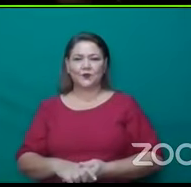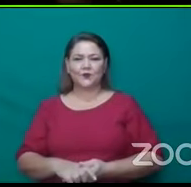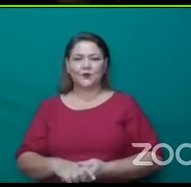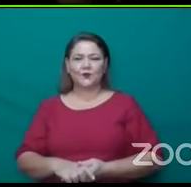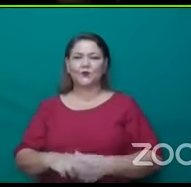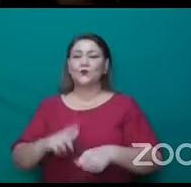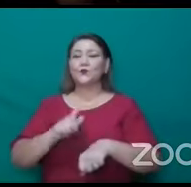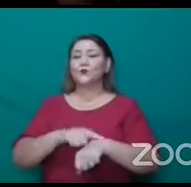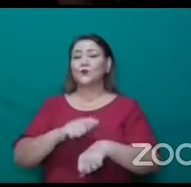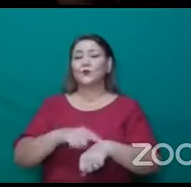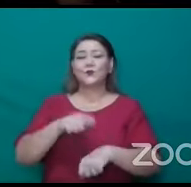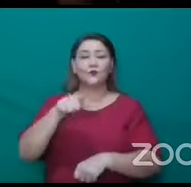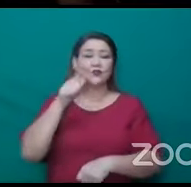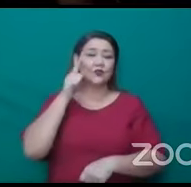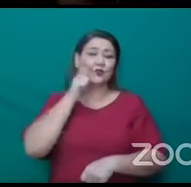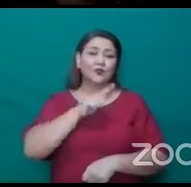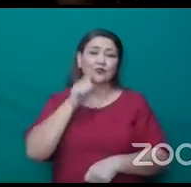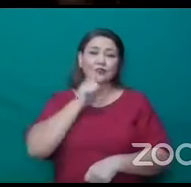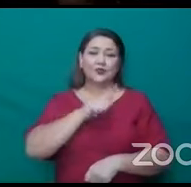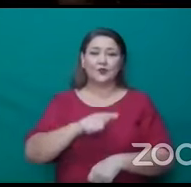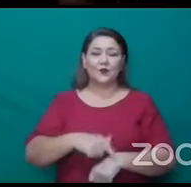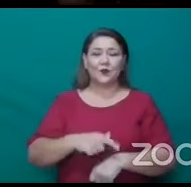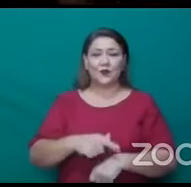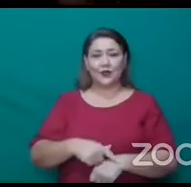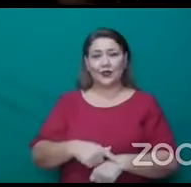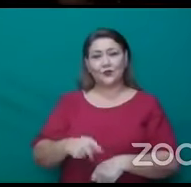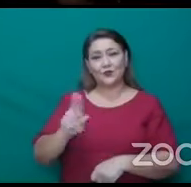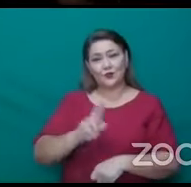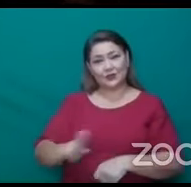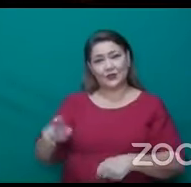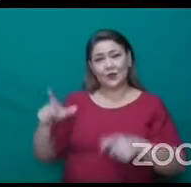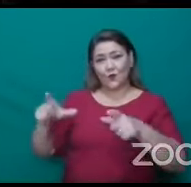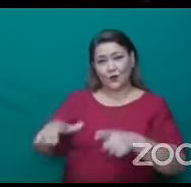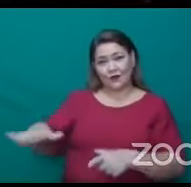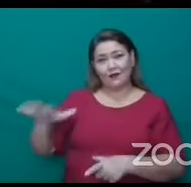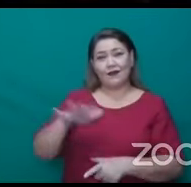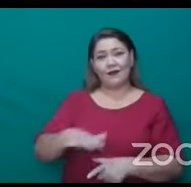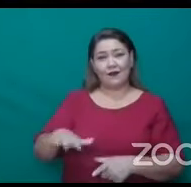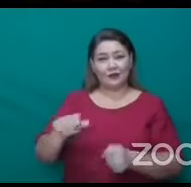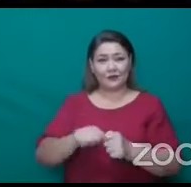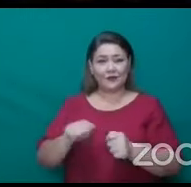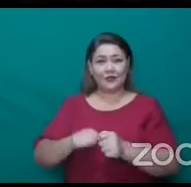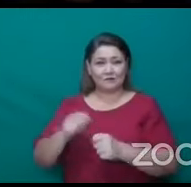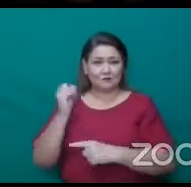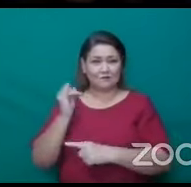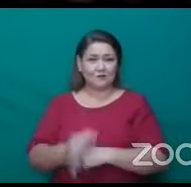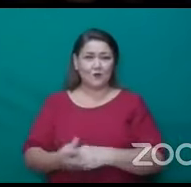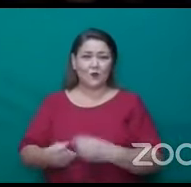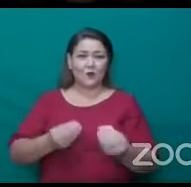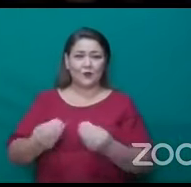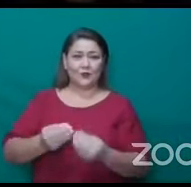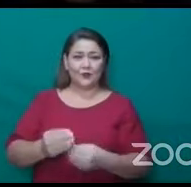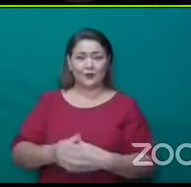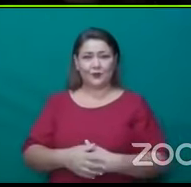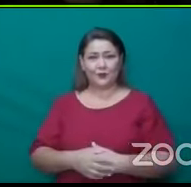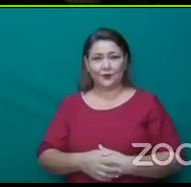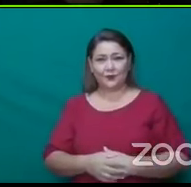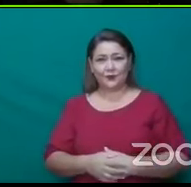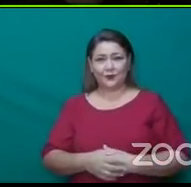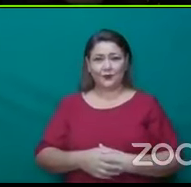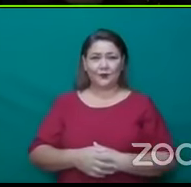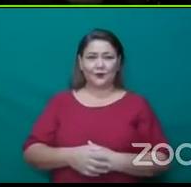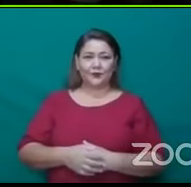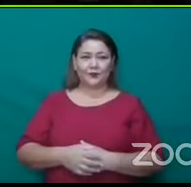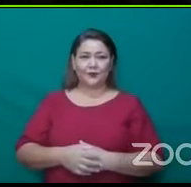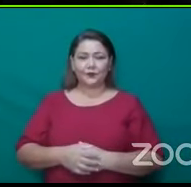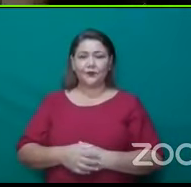você conseguiu fazer como horário lá para poder utilizar o espaço? Tudo foi feito de madrugada? Eu falei com o